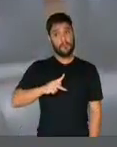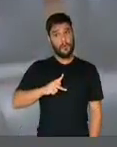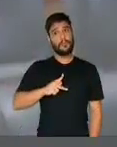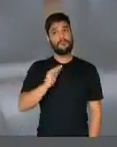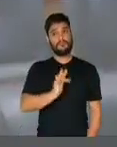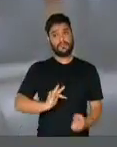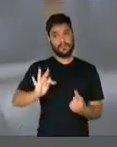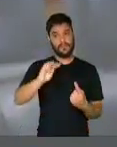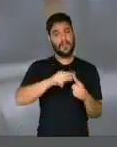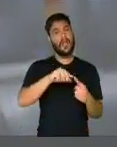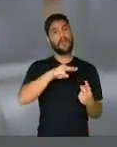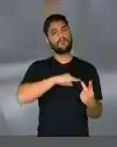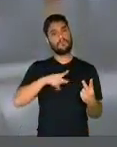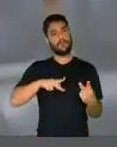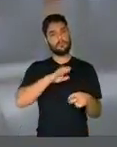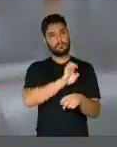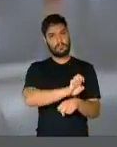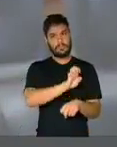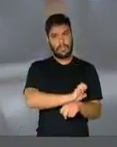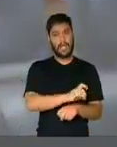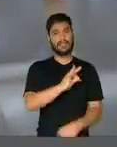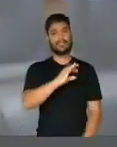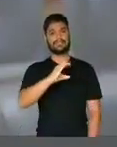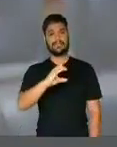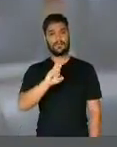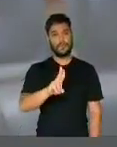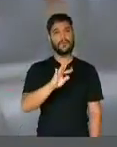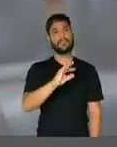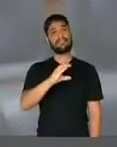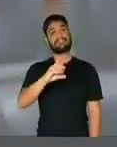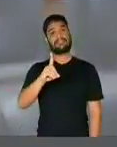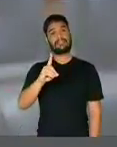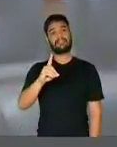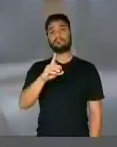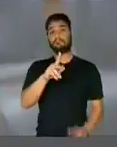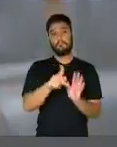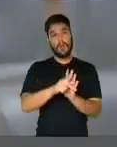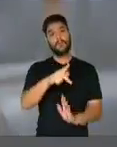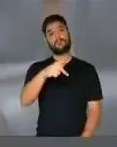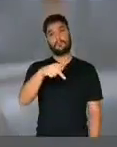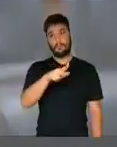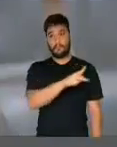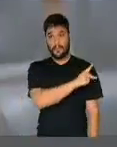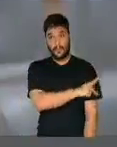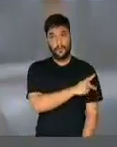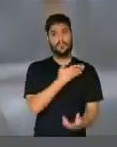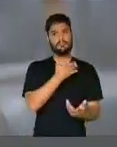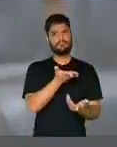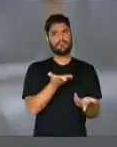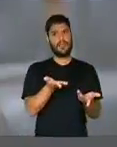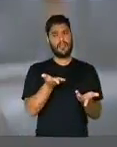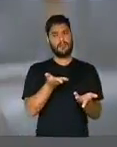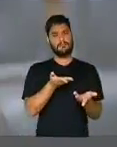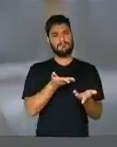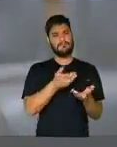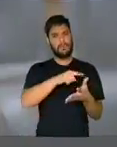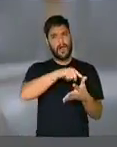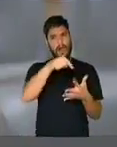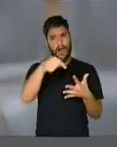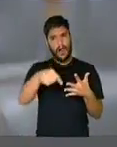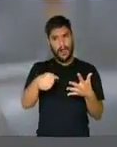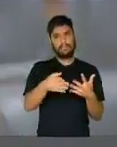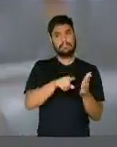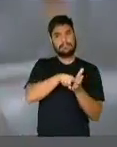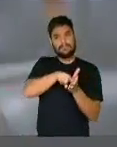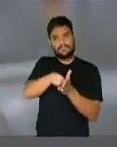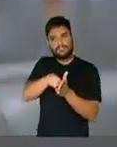Ministério Público do Estado, o Tribunal de Contas do Estado, já levamos para o Tribunal de Contas da União, e aqui o que nós queremos é que ele trate a